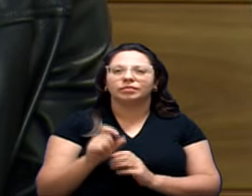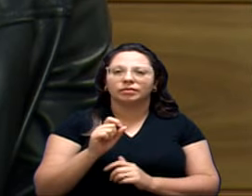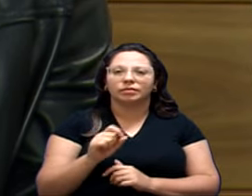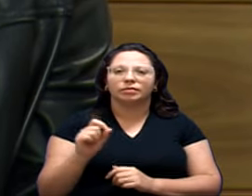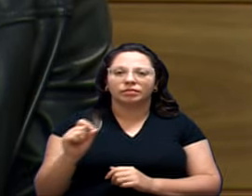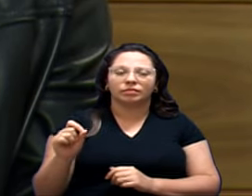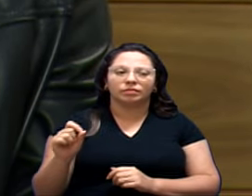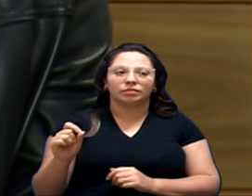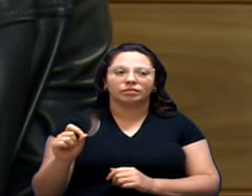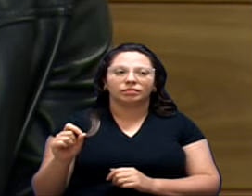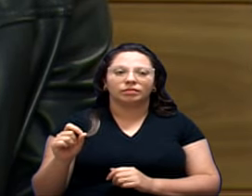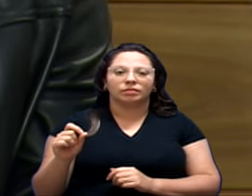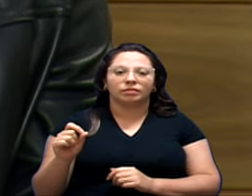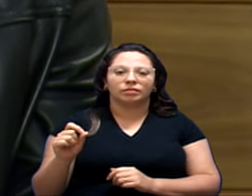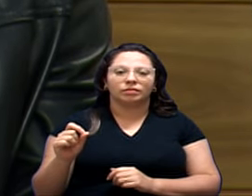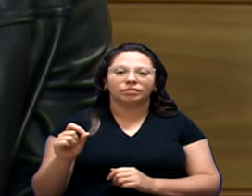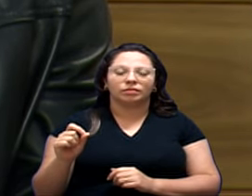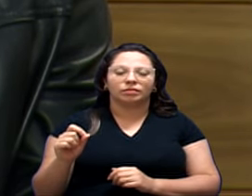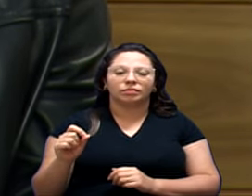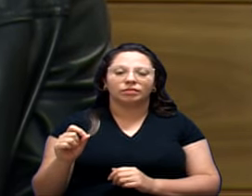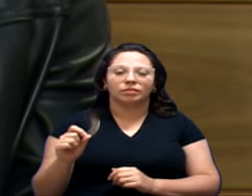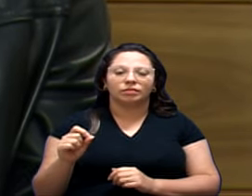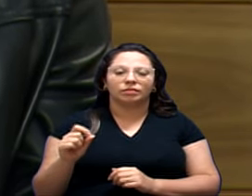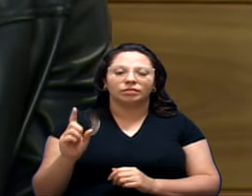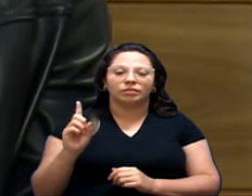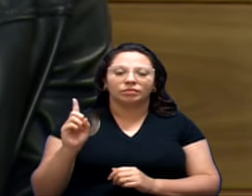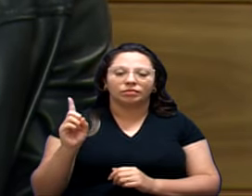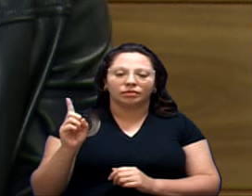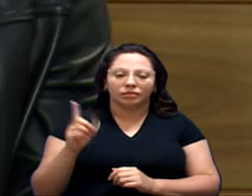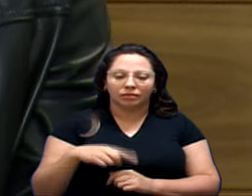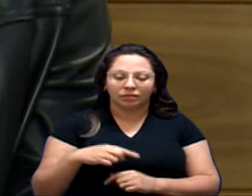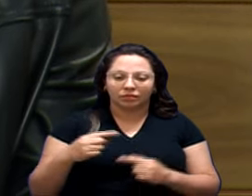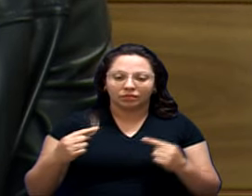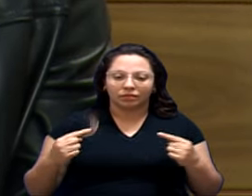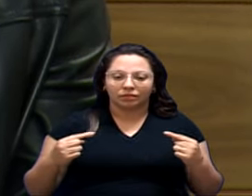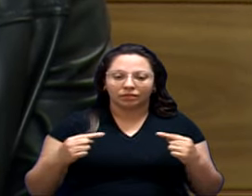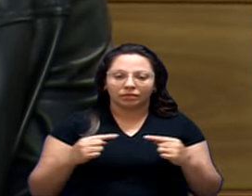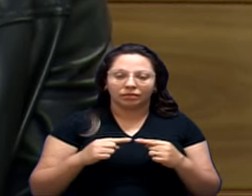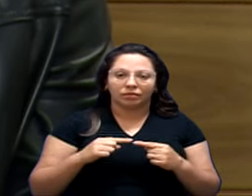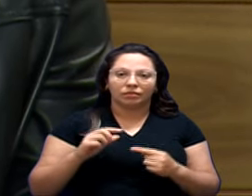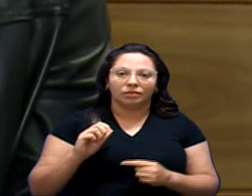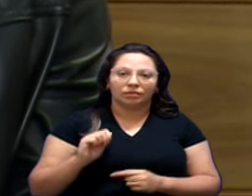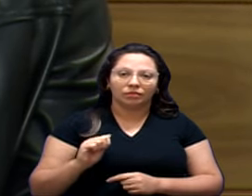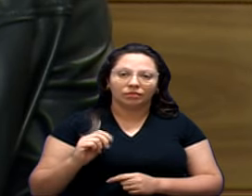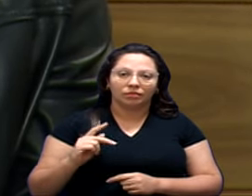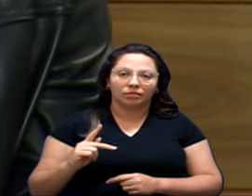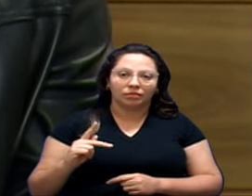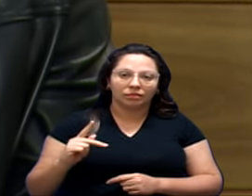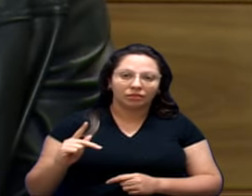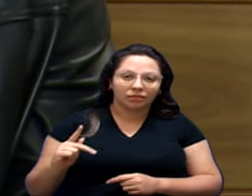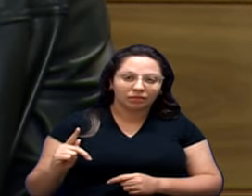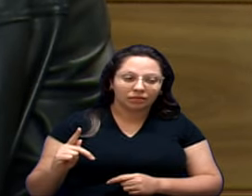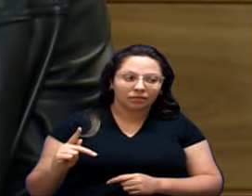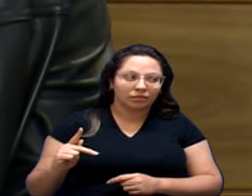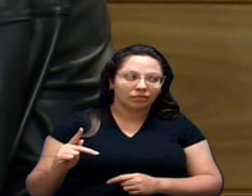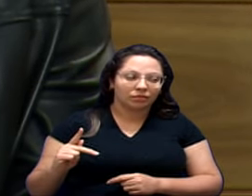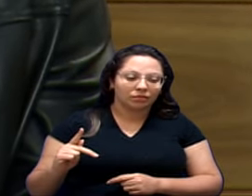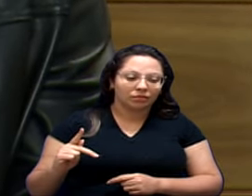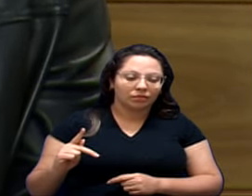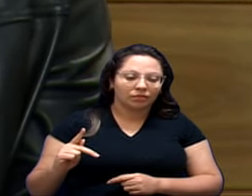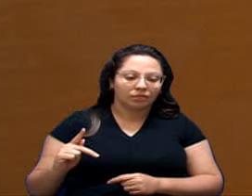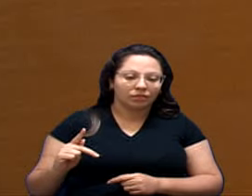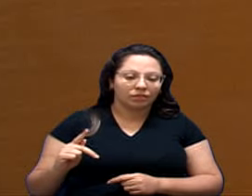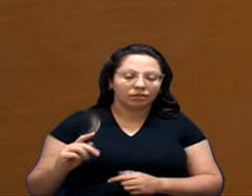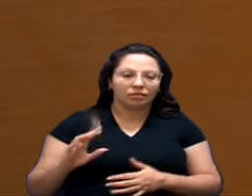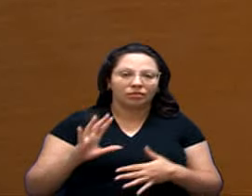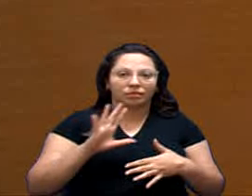lembram a outra foi em relação a app EH se o